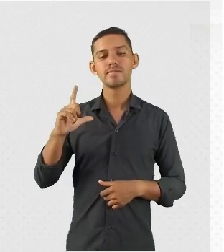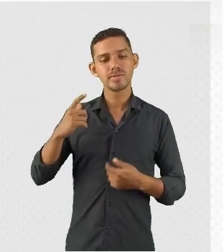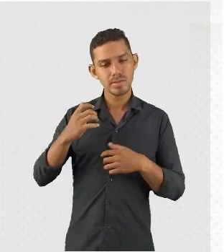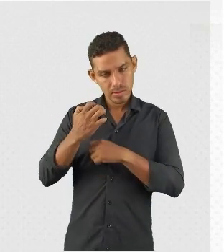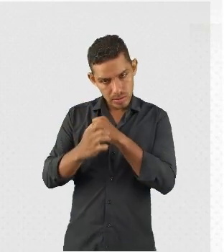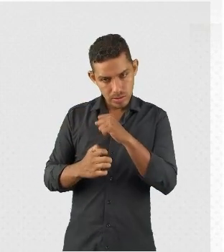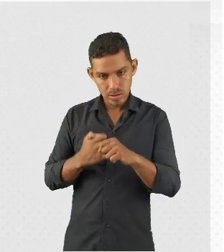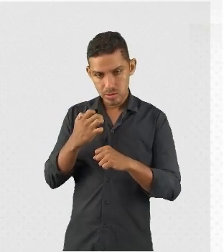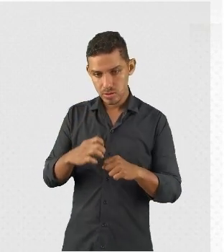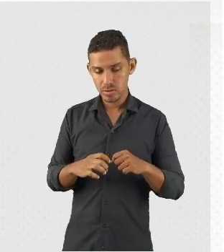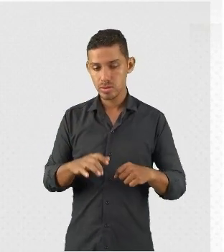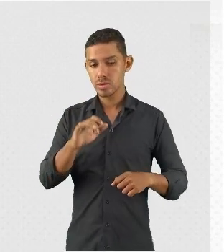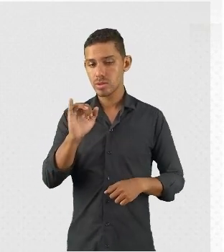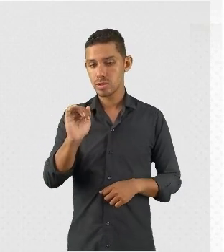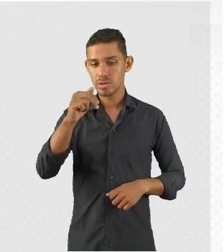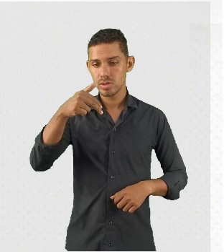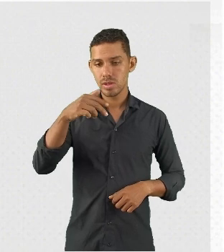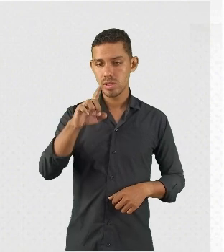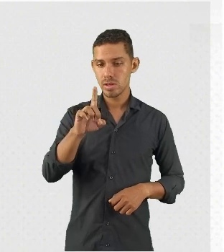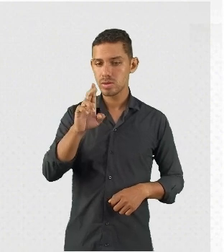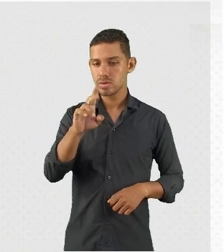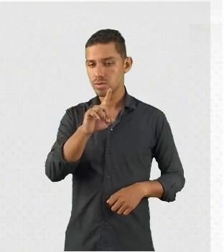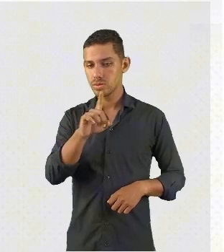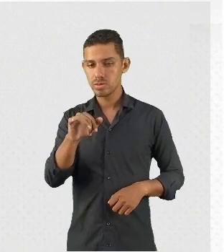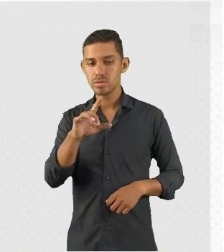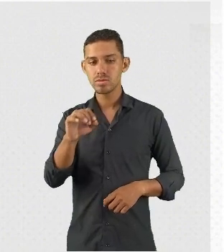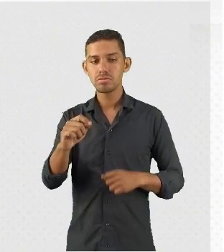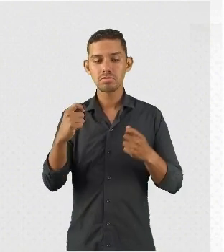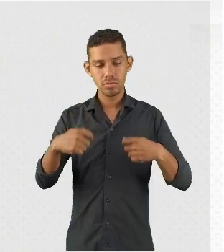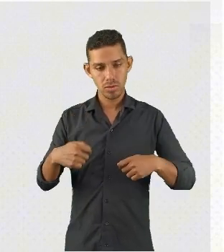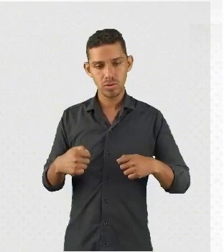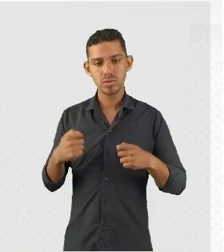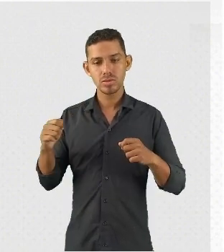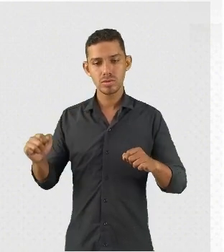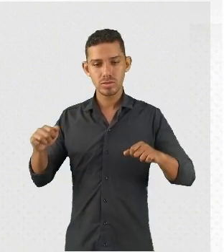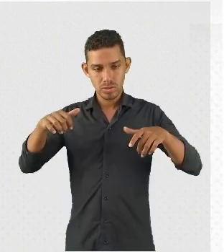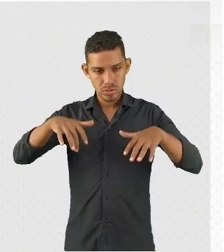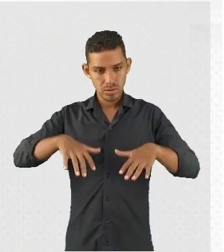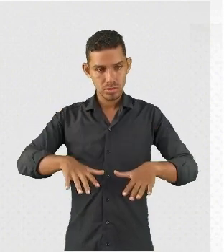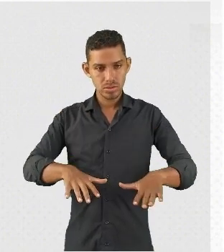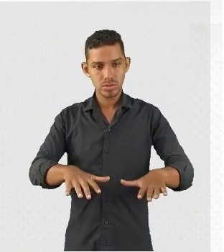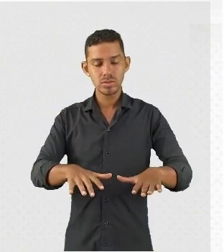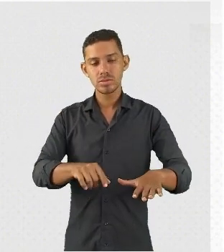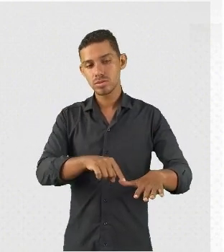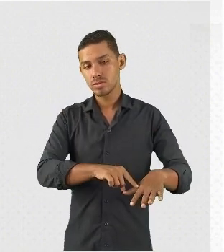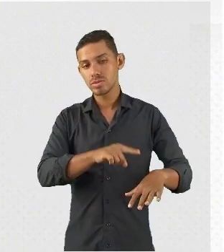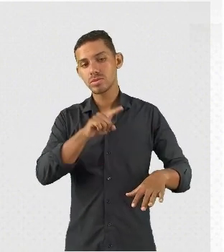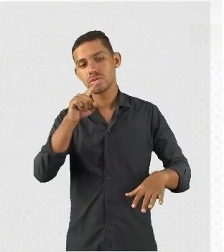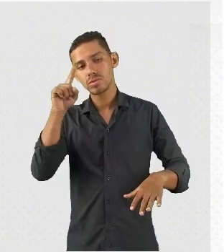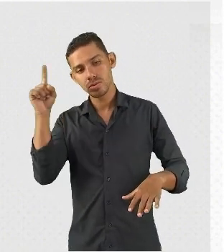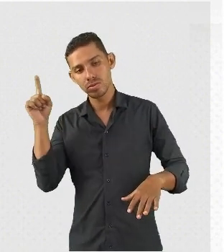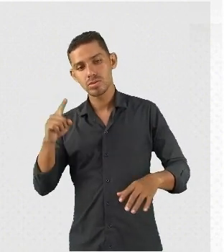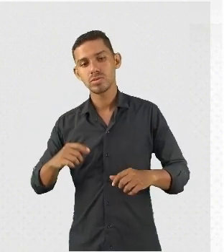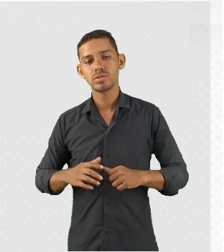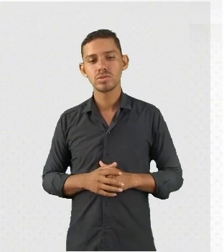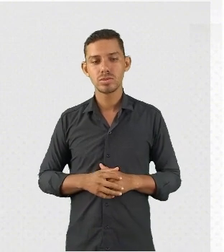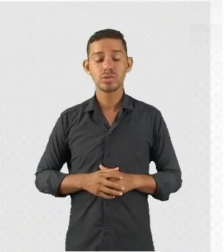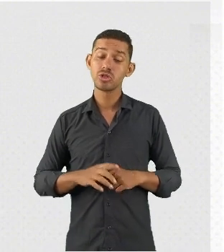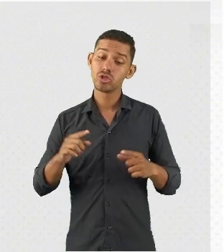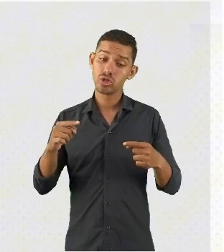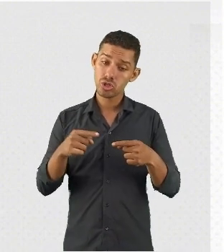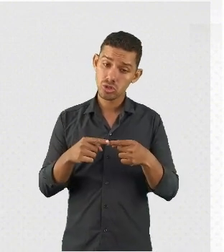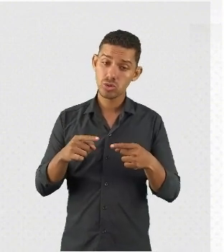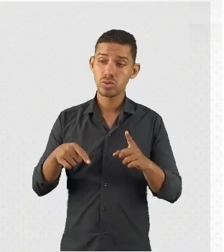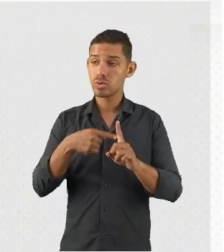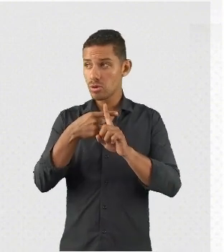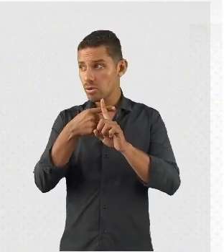induzido podem fluir em direção à Terra ou da Terra em direção ao corpo induzido, de acordo com o sinal das cargas presentes no